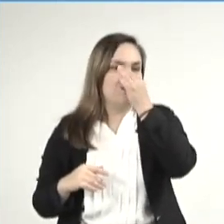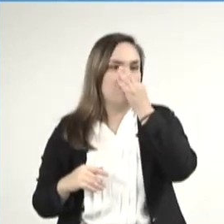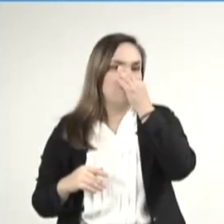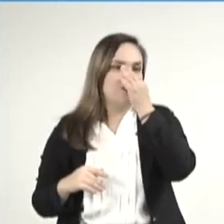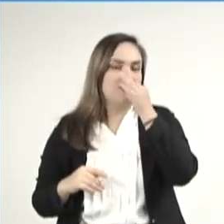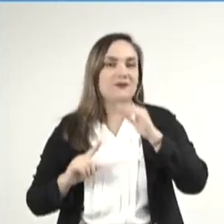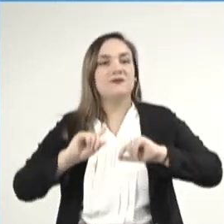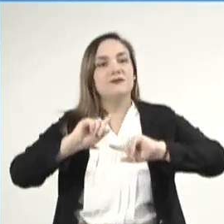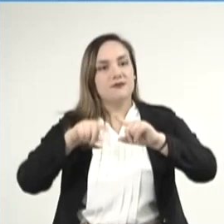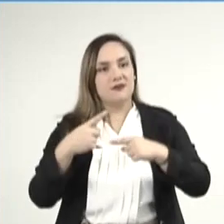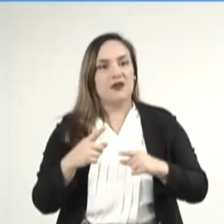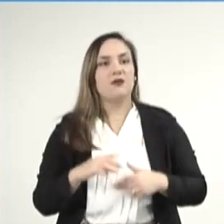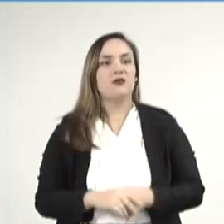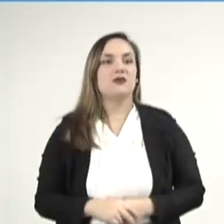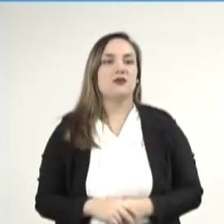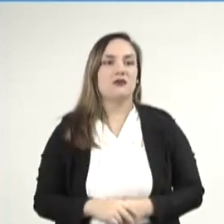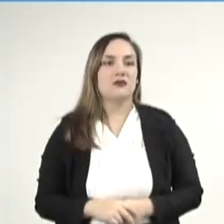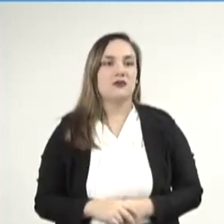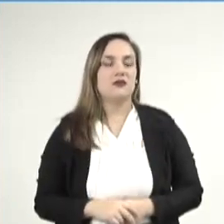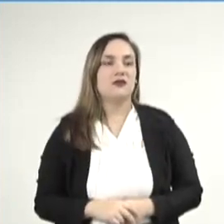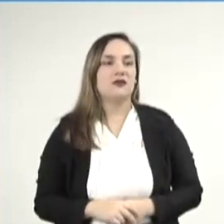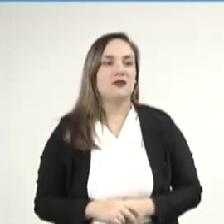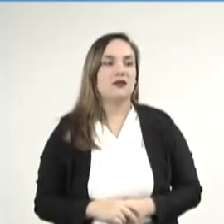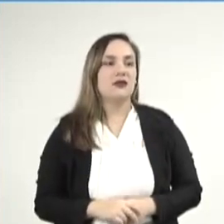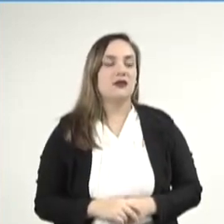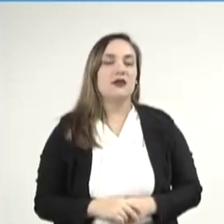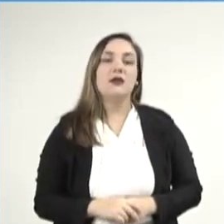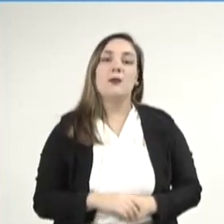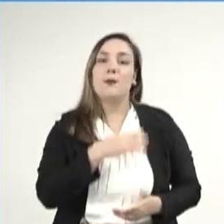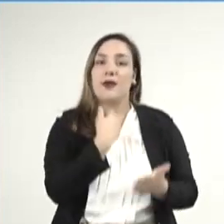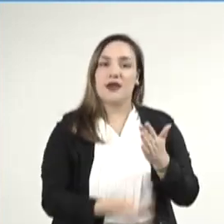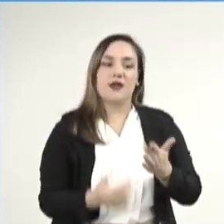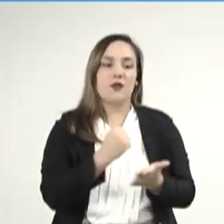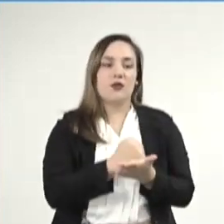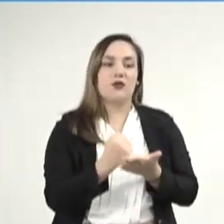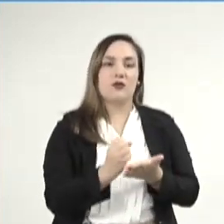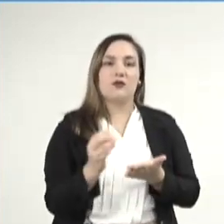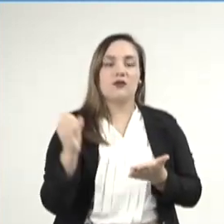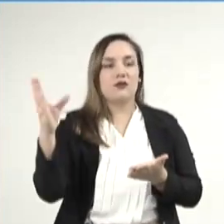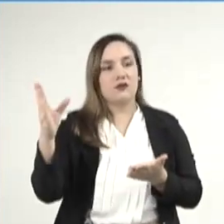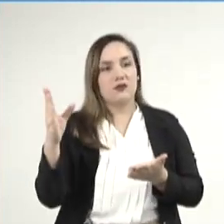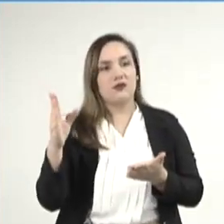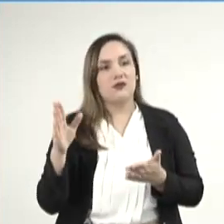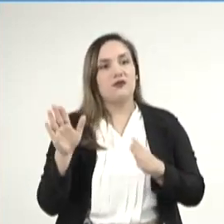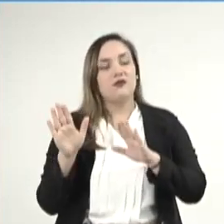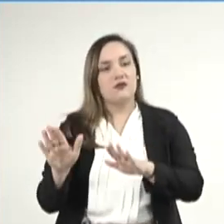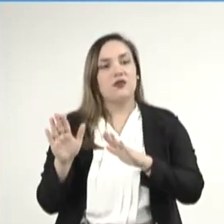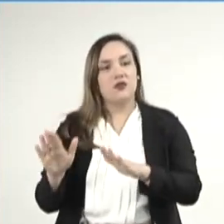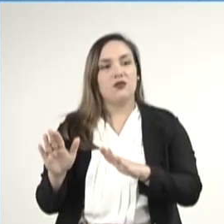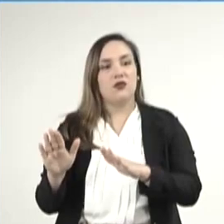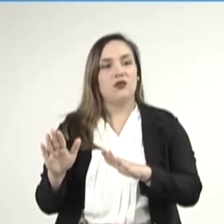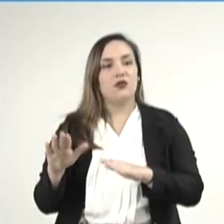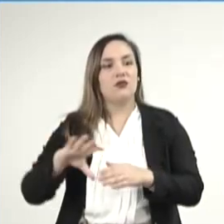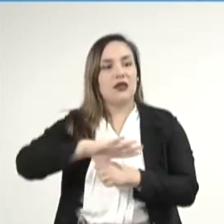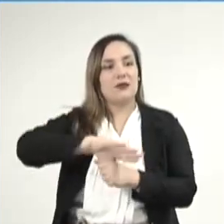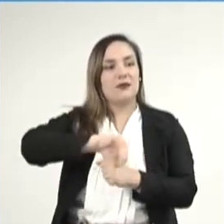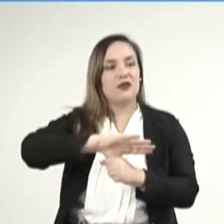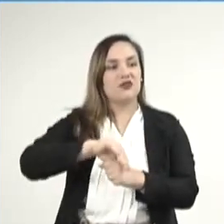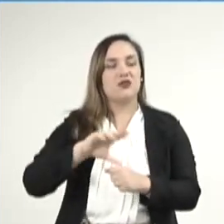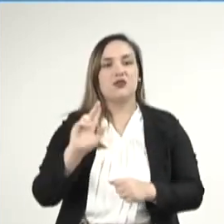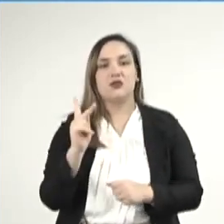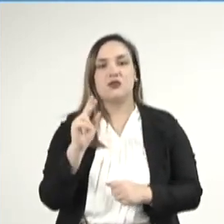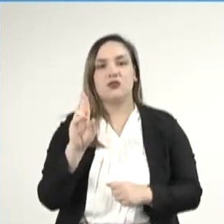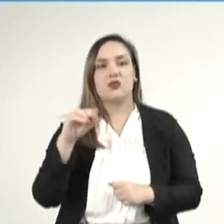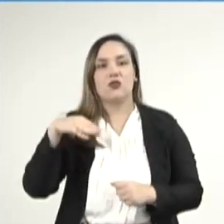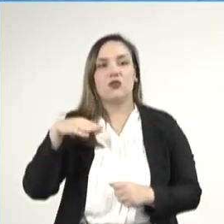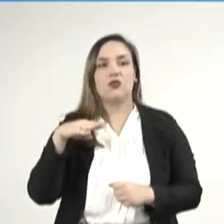foi recolhido seu passaporte, se abrigou na Embaixada da Hungria